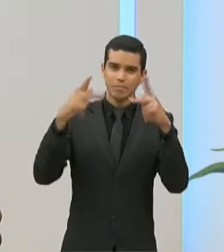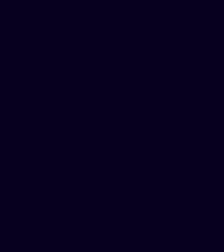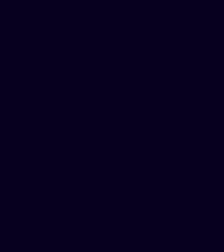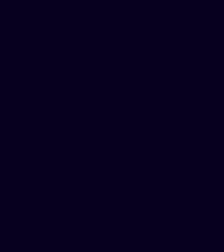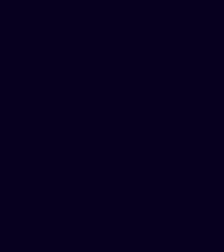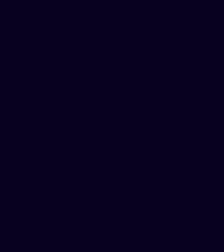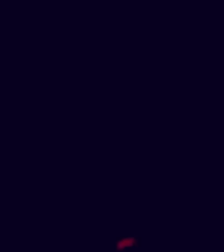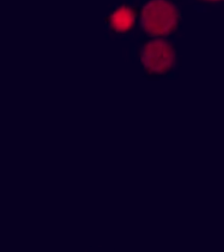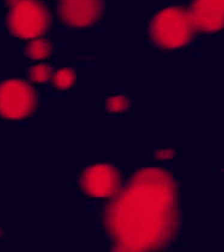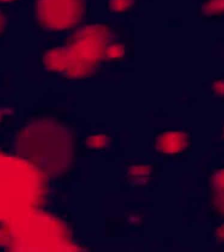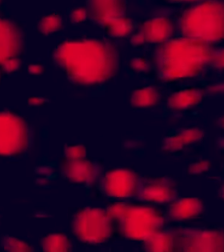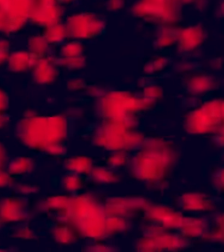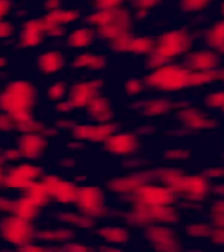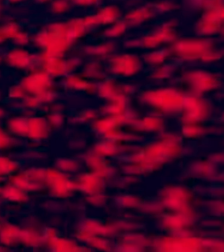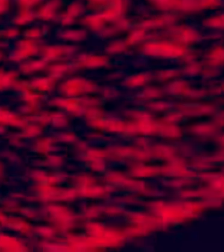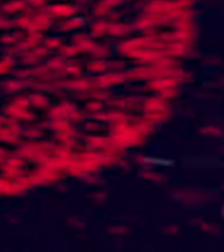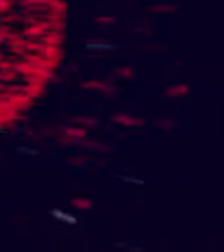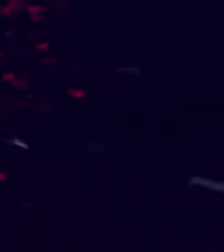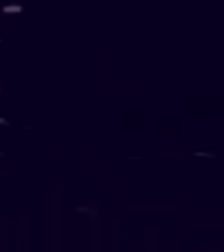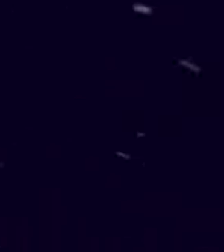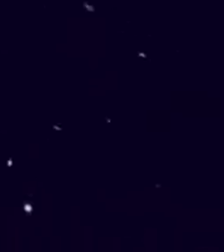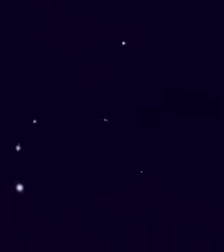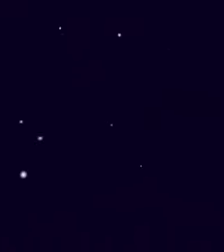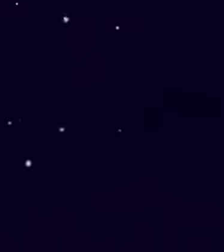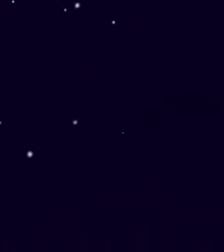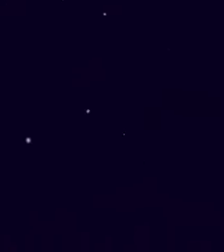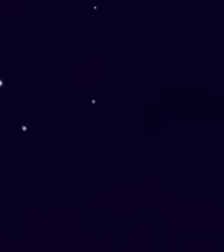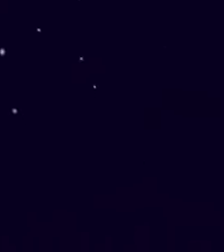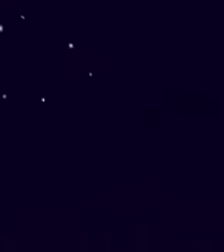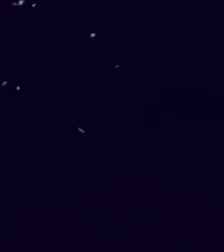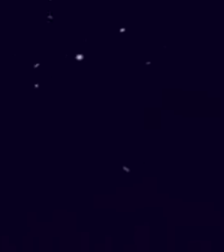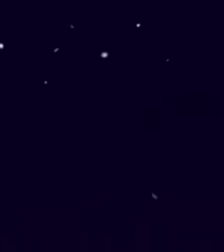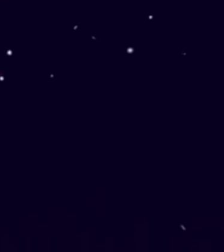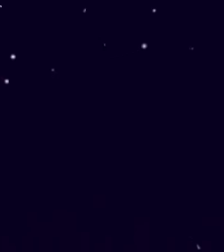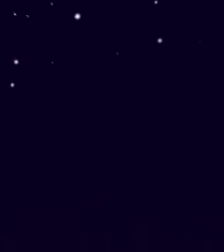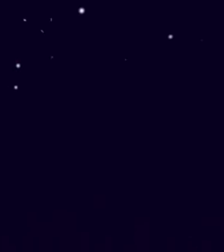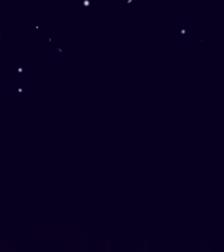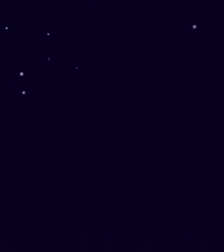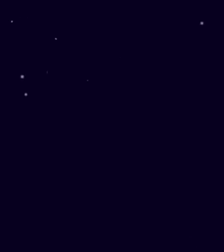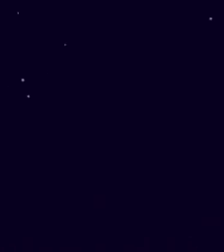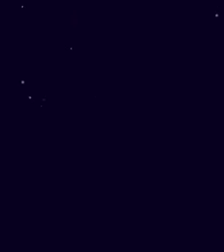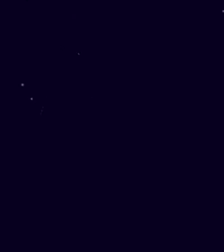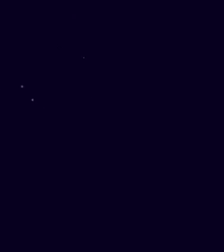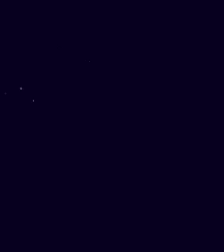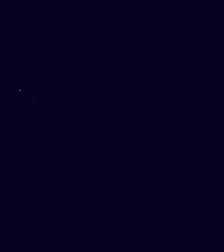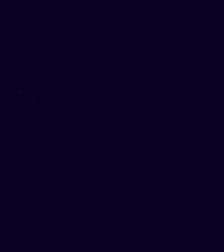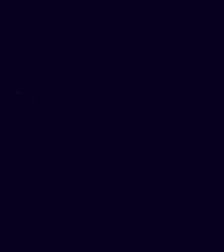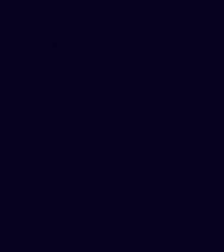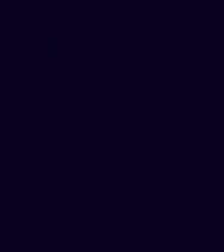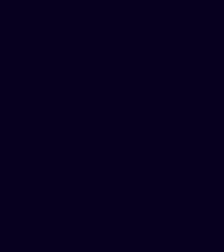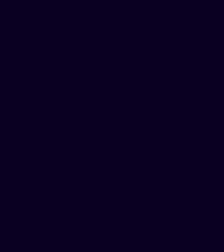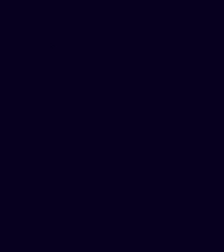e esse fruto permaneça para a glória de Deus Pai. Que Deus abençoe, em nome de Jesus.